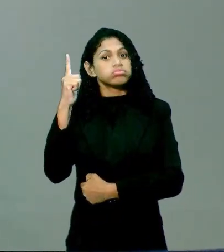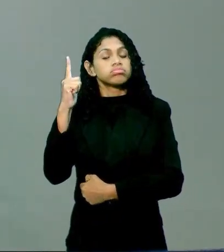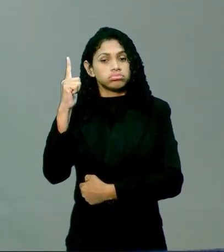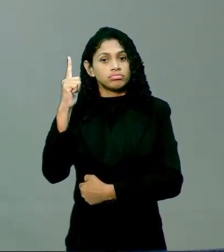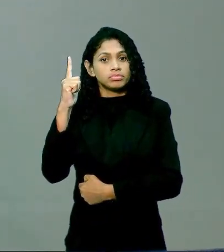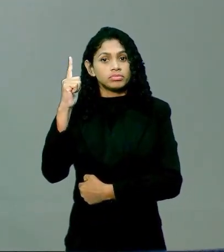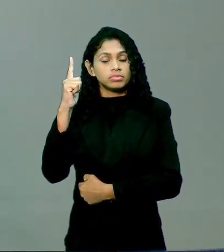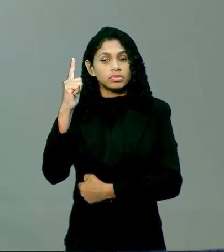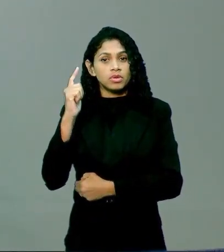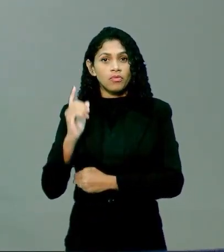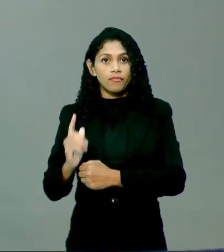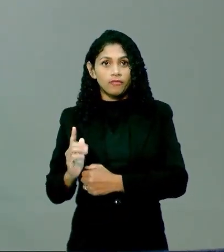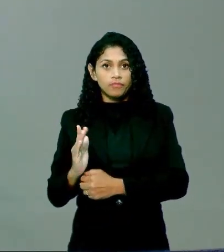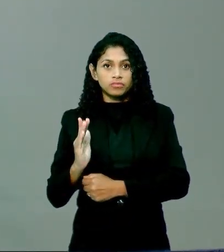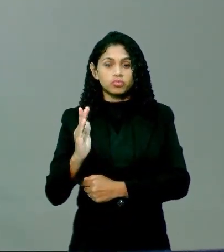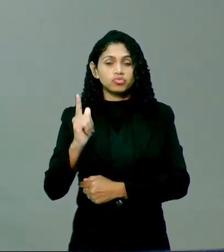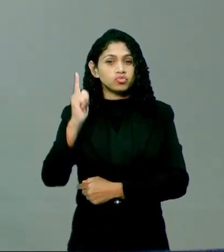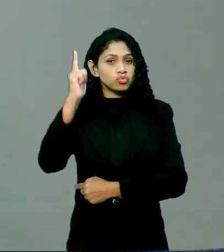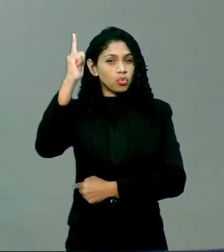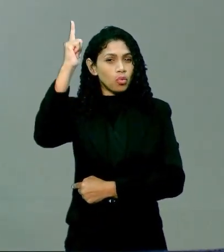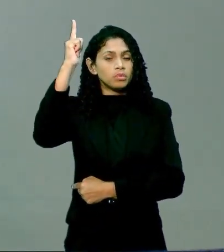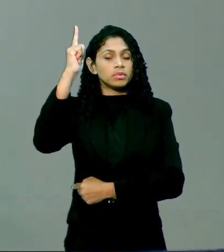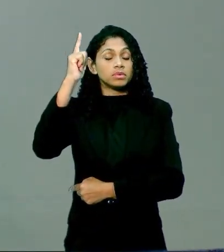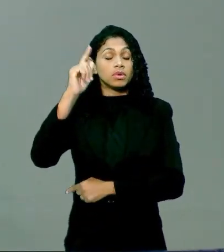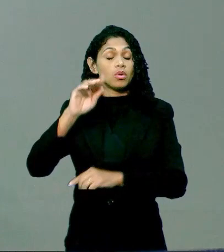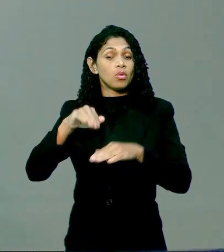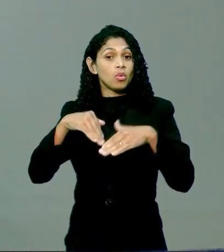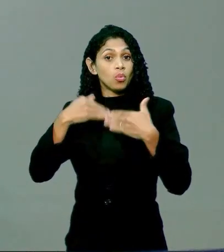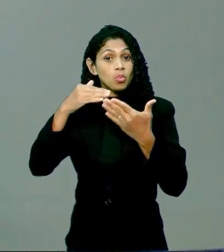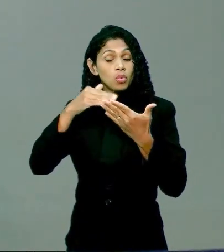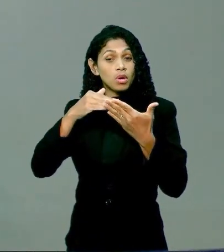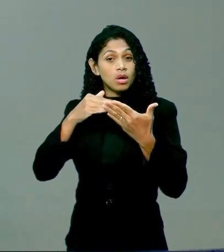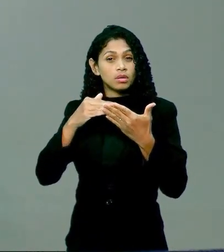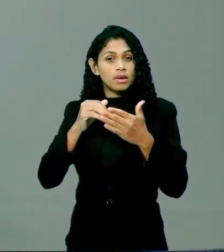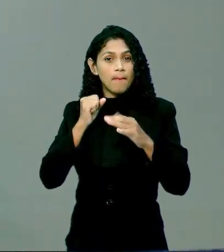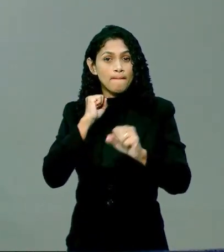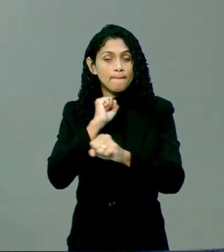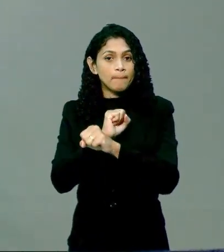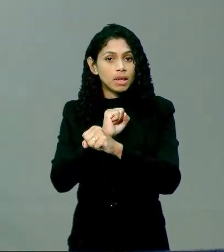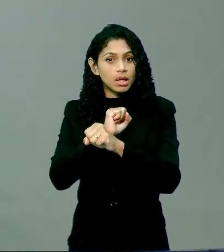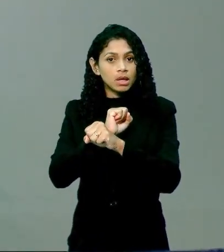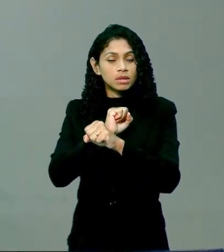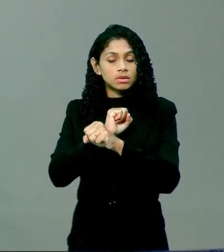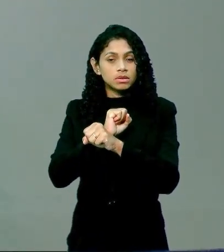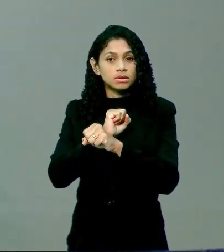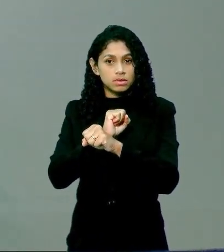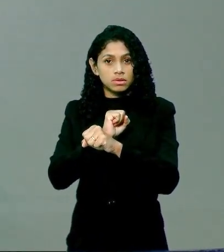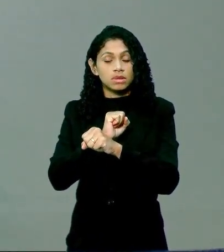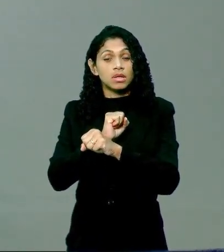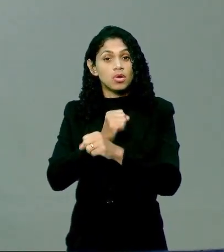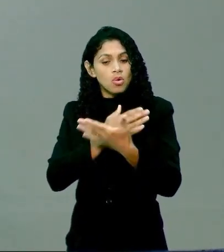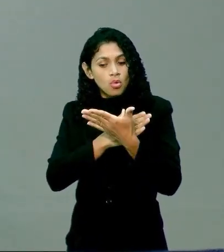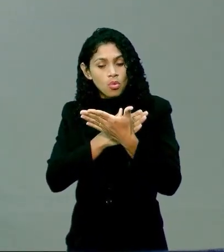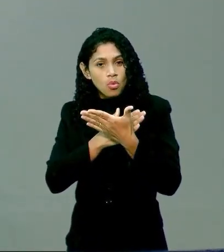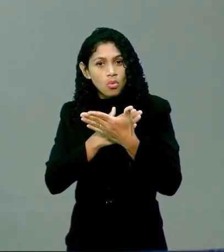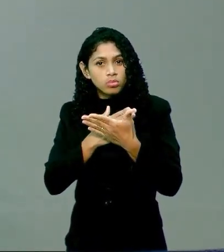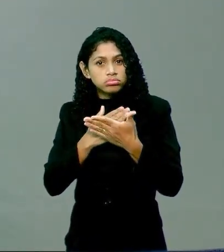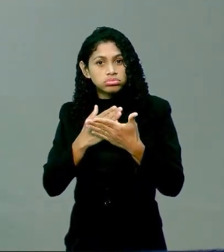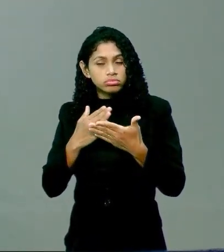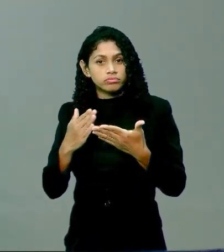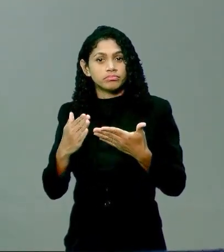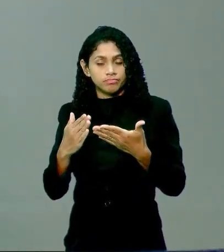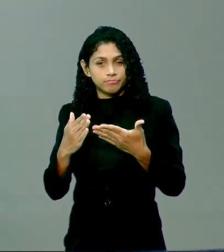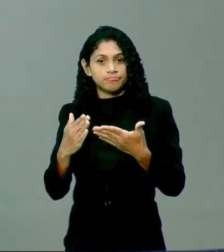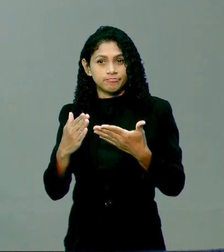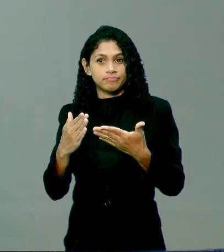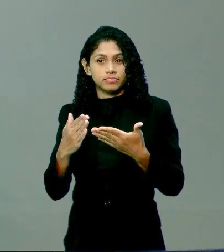a cair verticalmente, da mesma forma que ele subiu. Quando eu lanço esse projétil verticalmente para cima, desprezando a